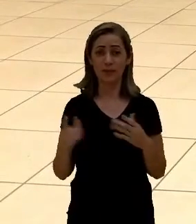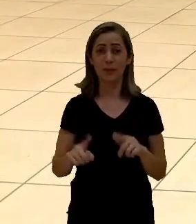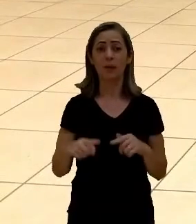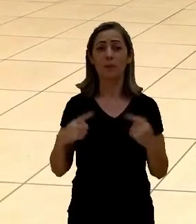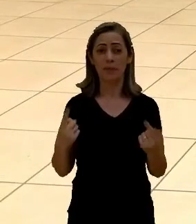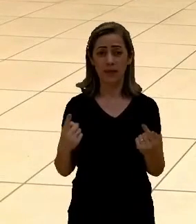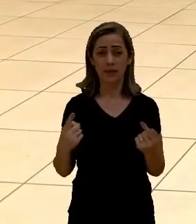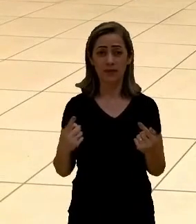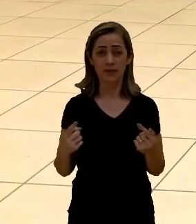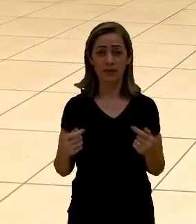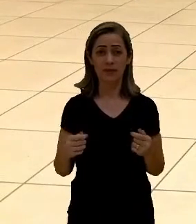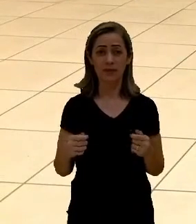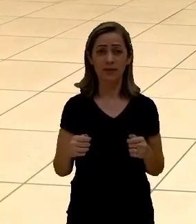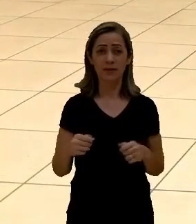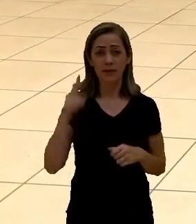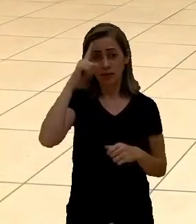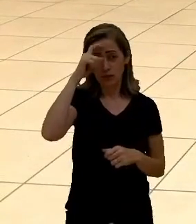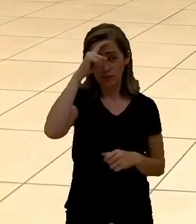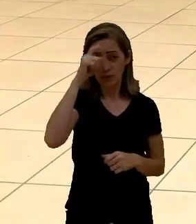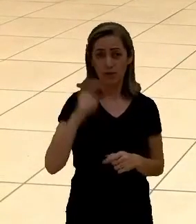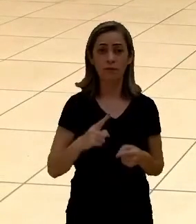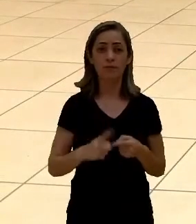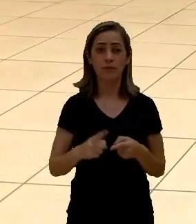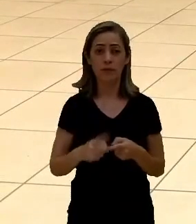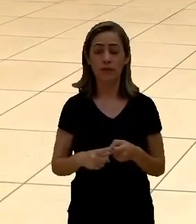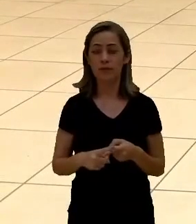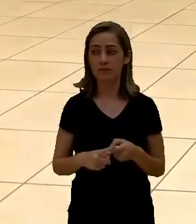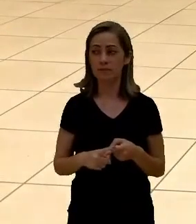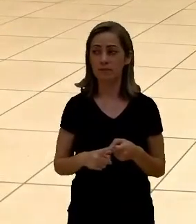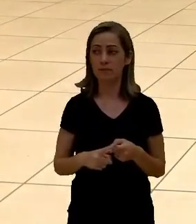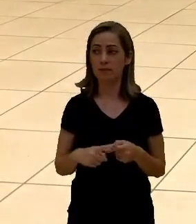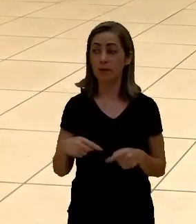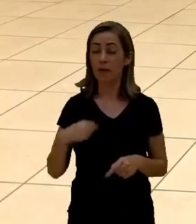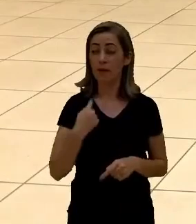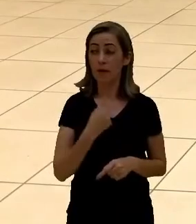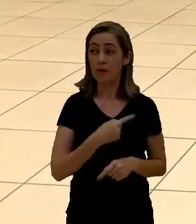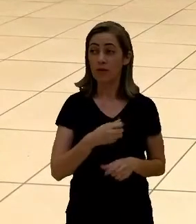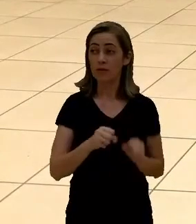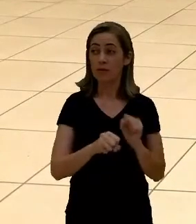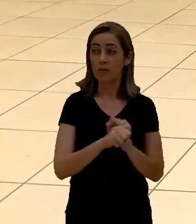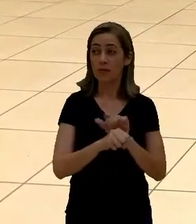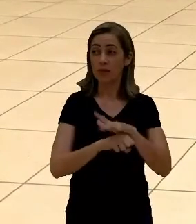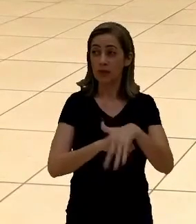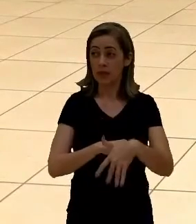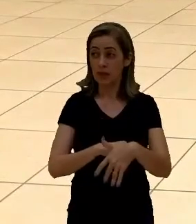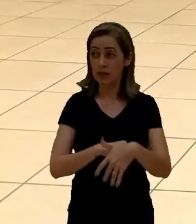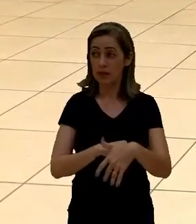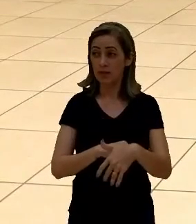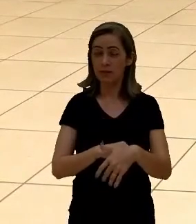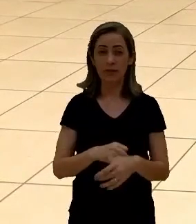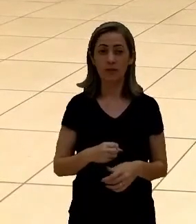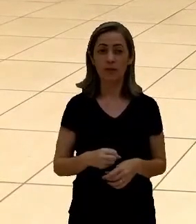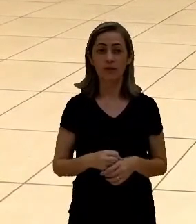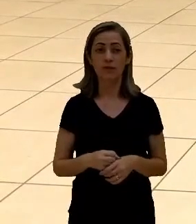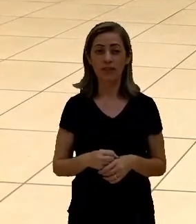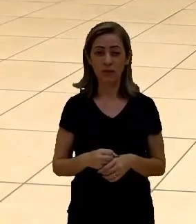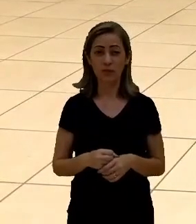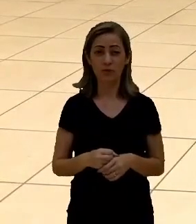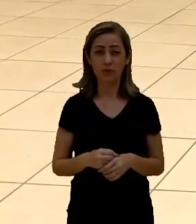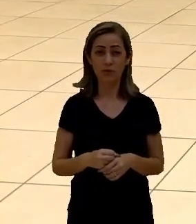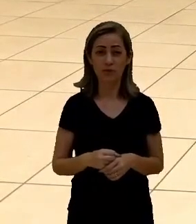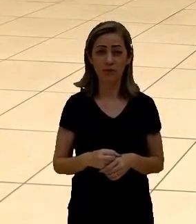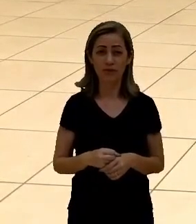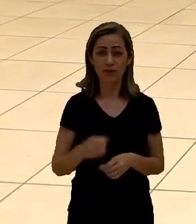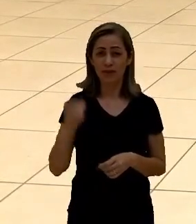difícil assim por qu Hoje nós estamos com a pandemia no meu caso fica mais fácil porque eu tenho menos formações